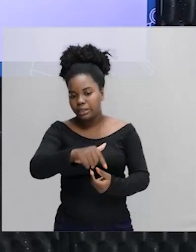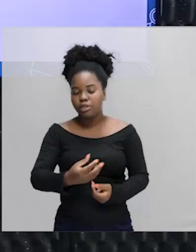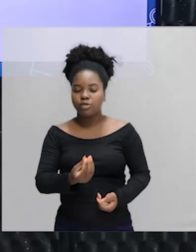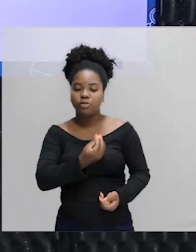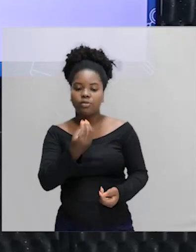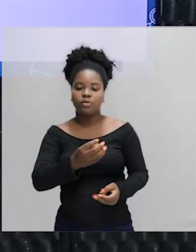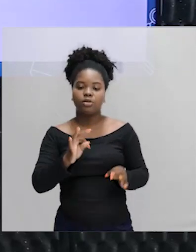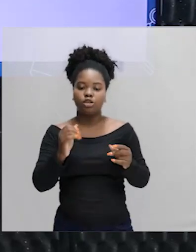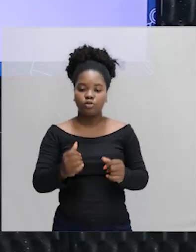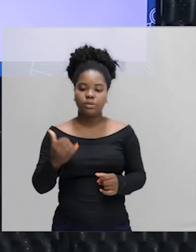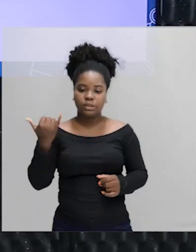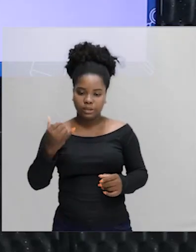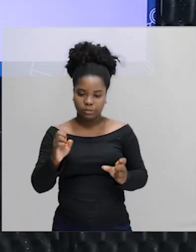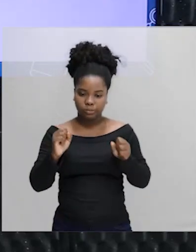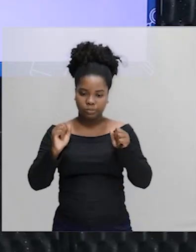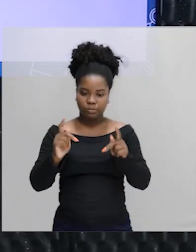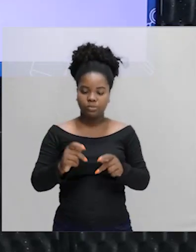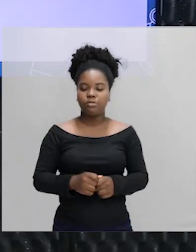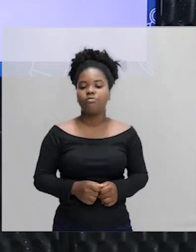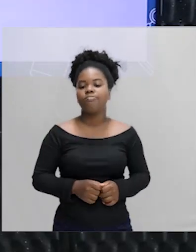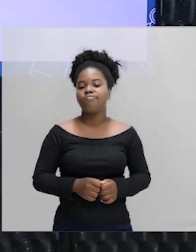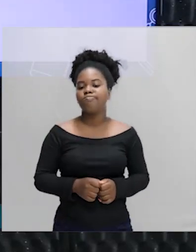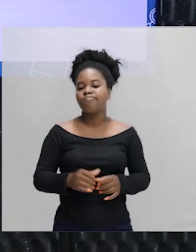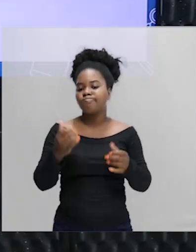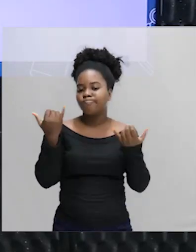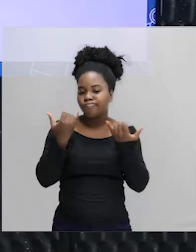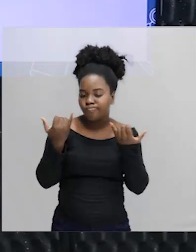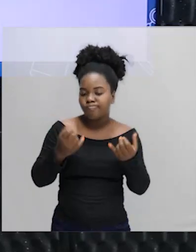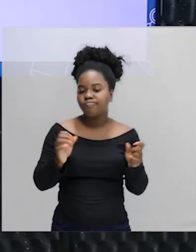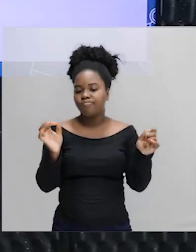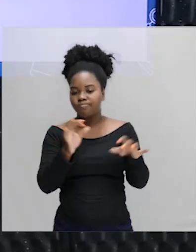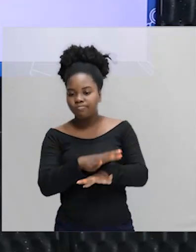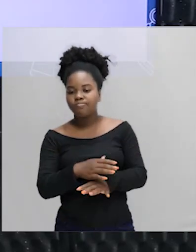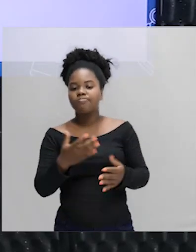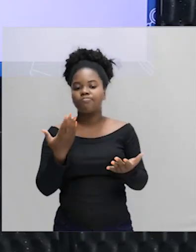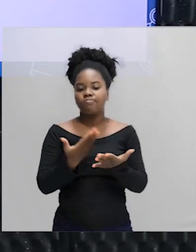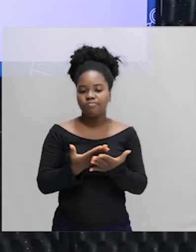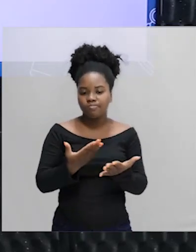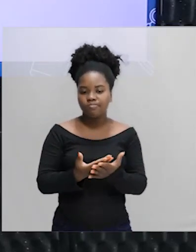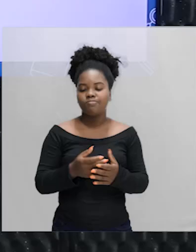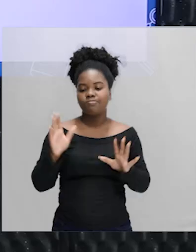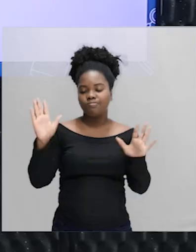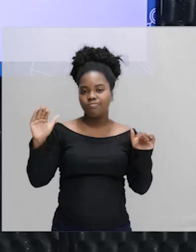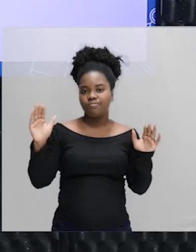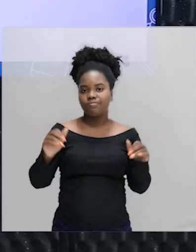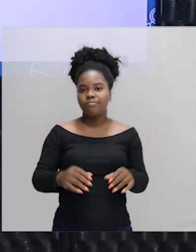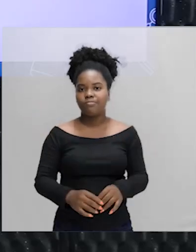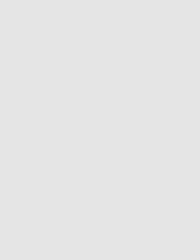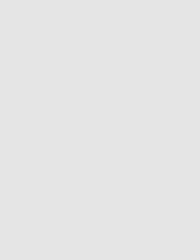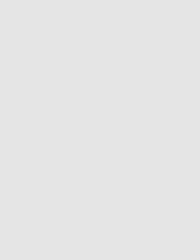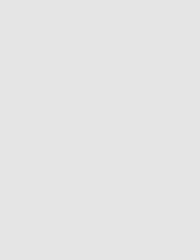toda essa energia que vem do Sol. Então, com essa informação, nós finalizamos a aula de hoje. Até a próxima.